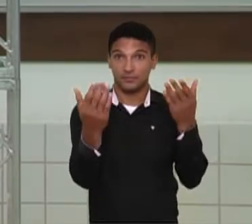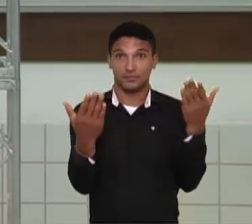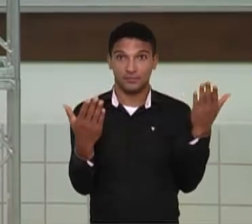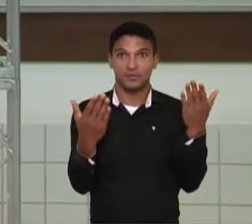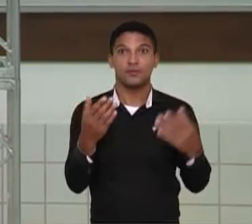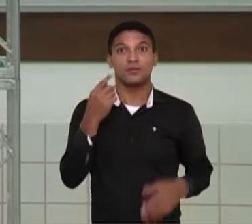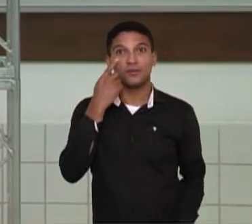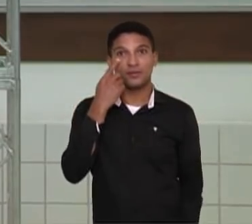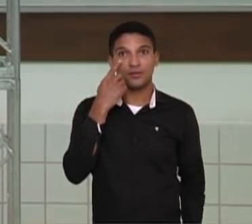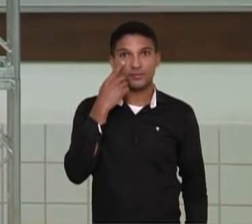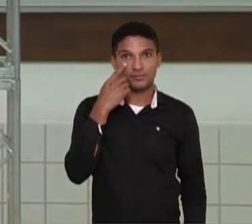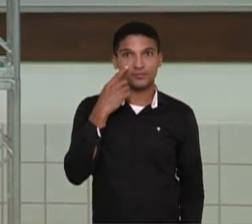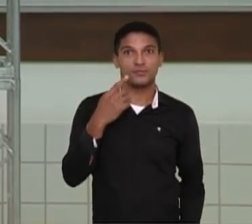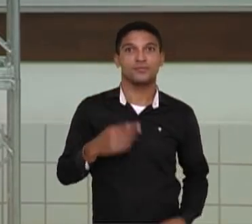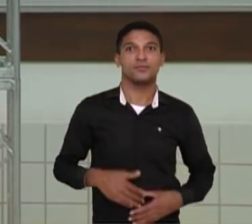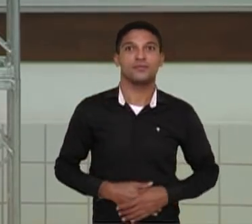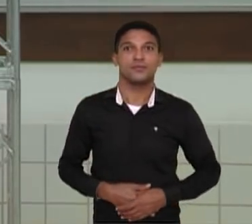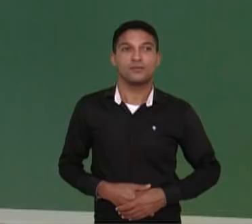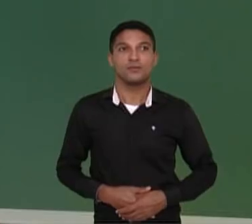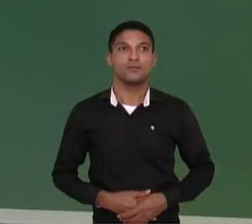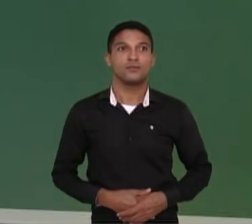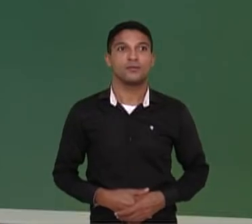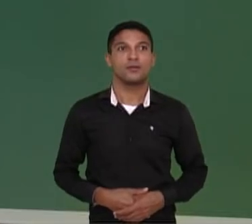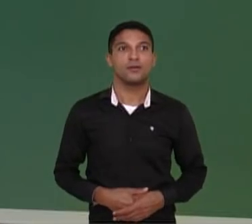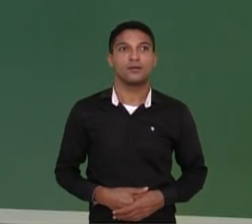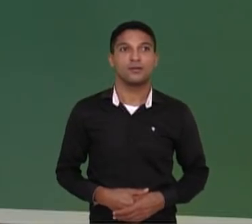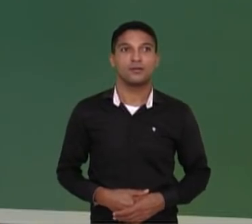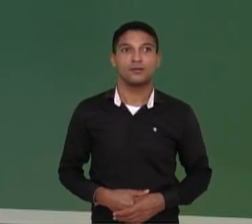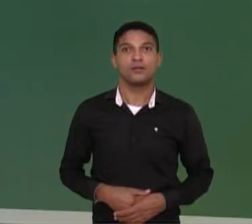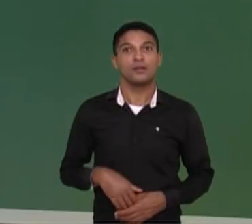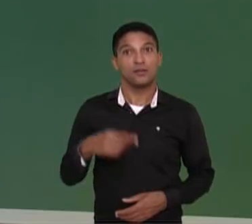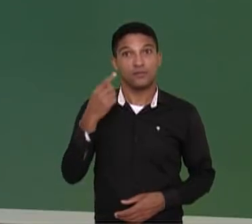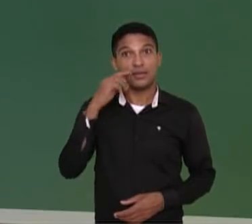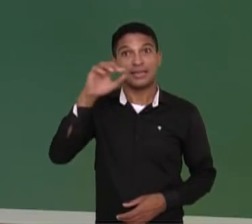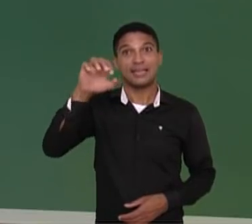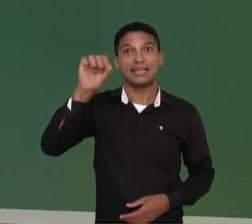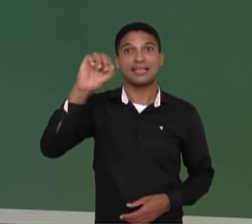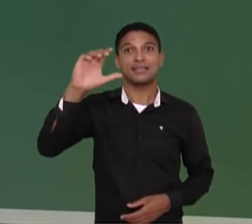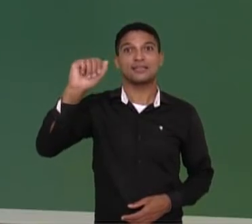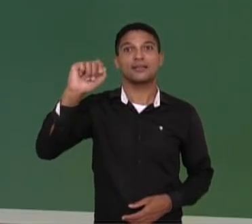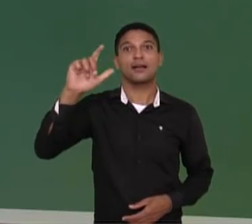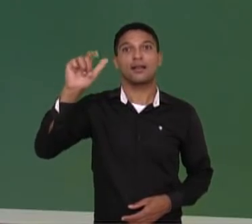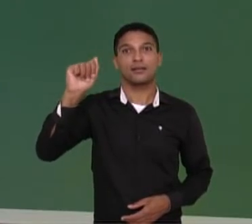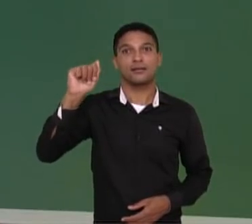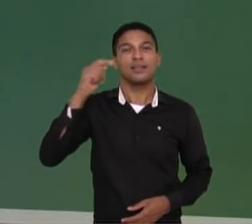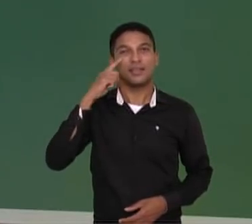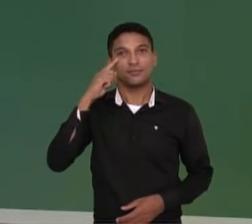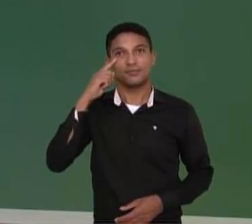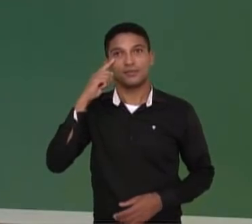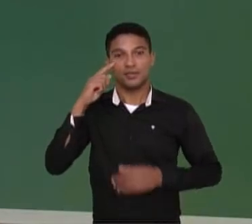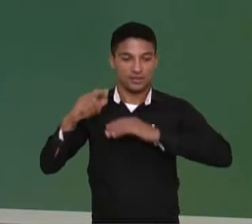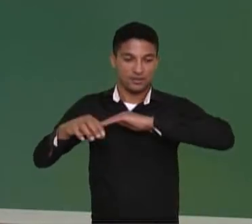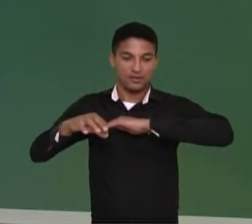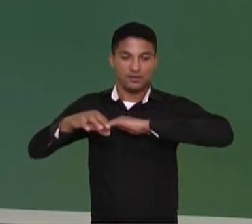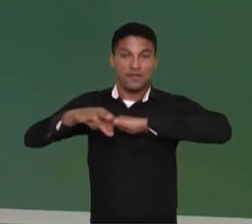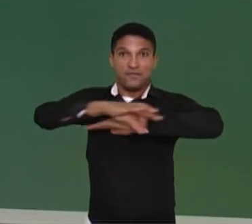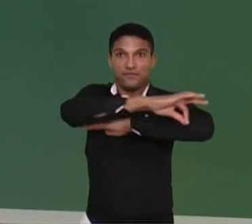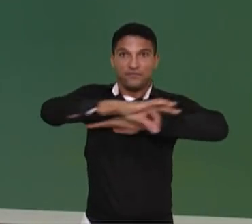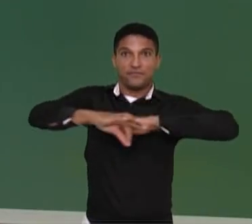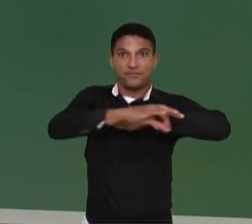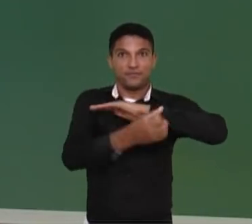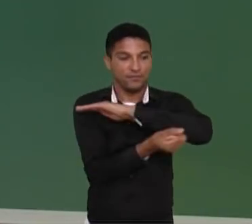Então, voltando aqui, ó, né, nossa escala, e é a pergunta do